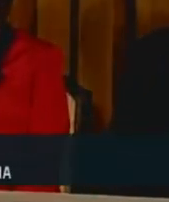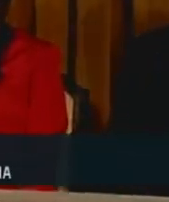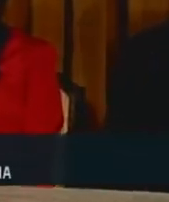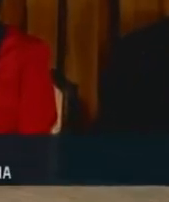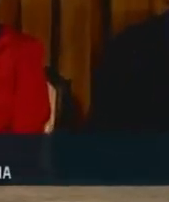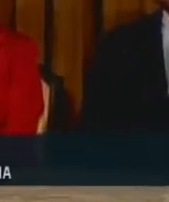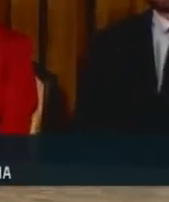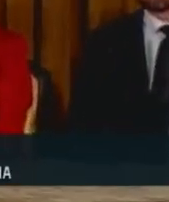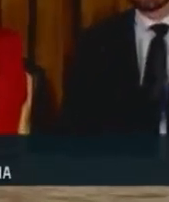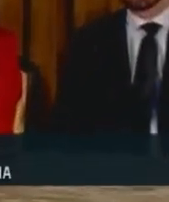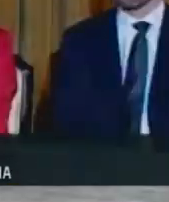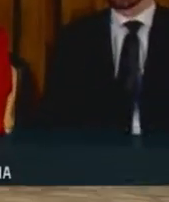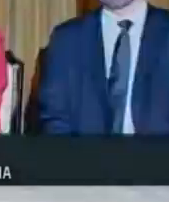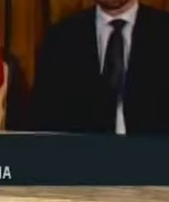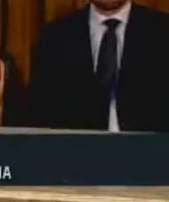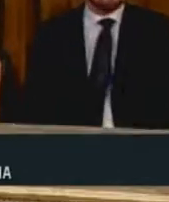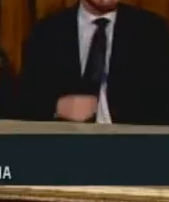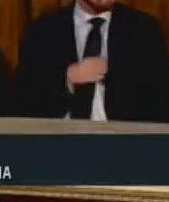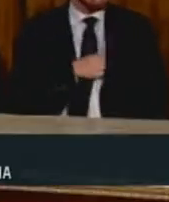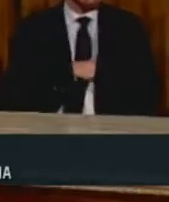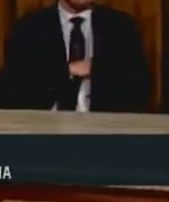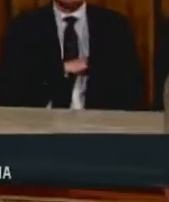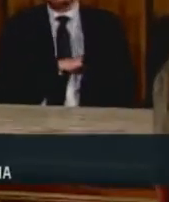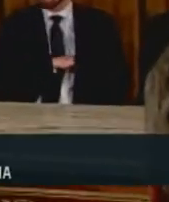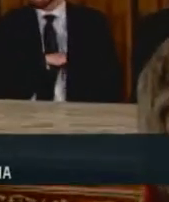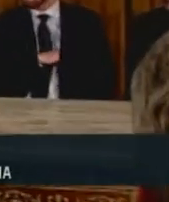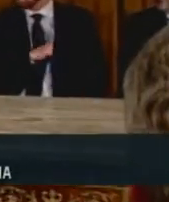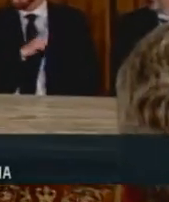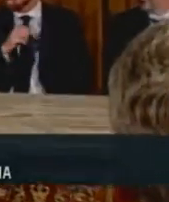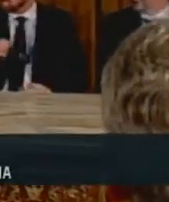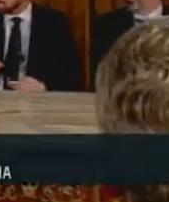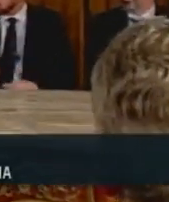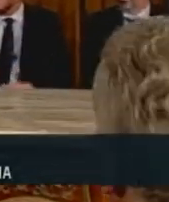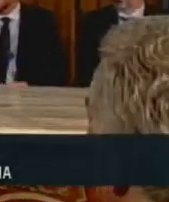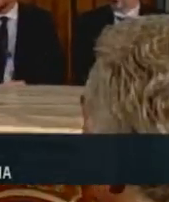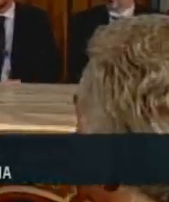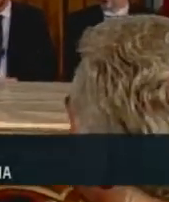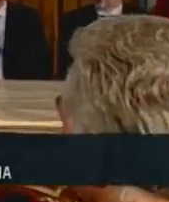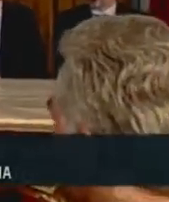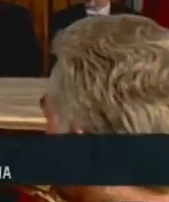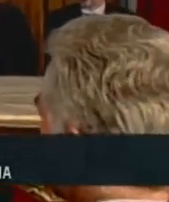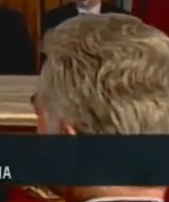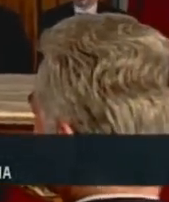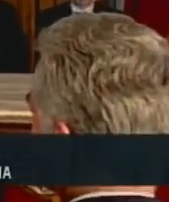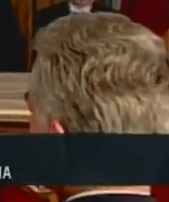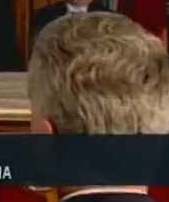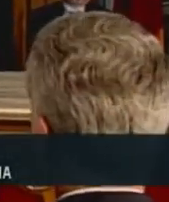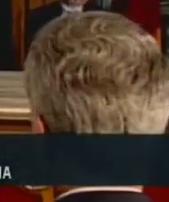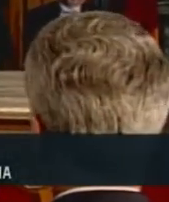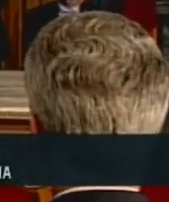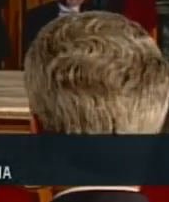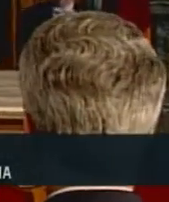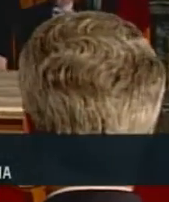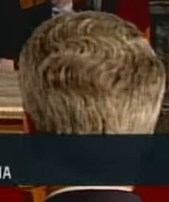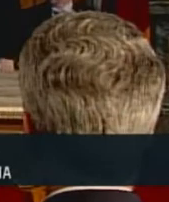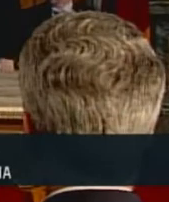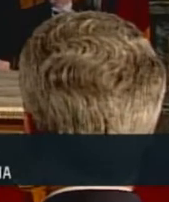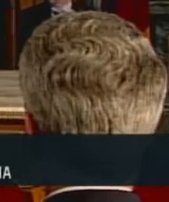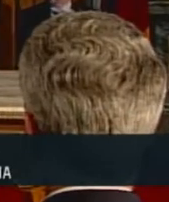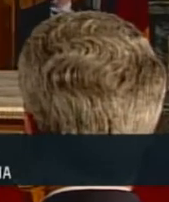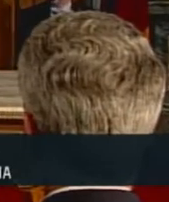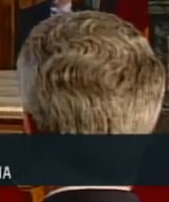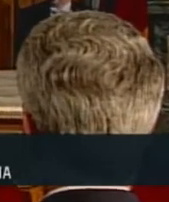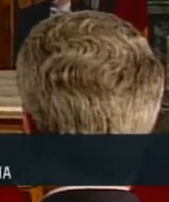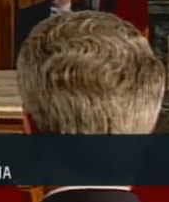Neste momento, convidamos o advogado-geral da União, ministro Luiz Inácio Adams, e o diretor-presidente da Companhia Estadual de Energia Elétrica,